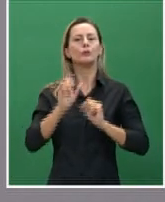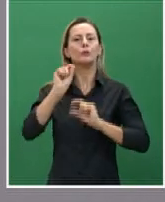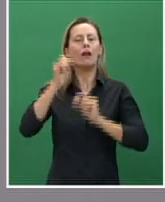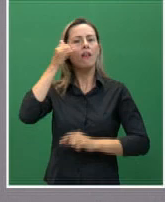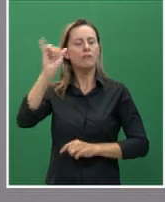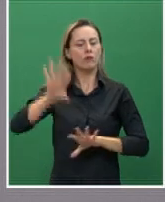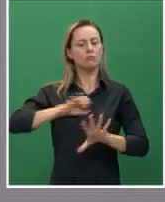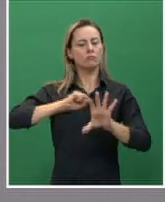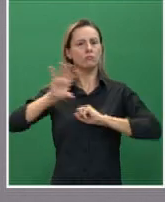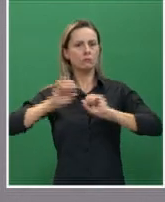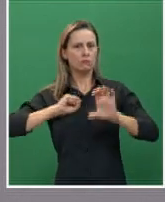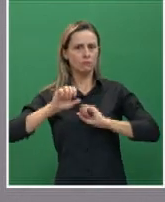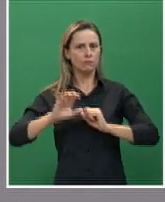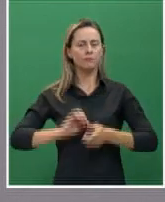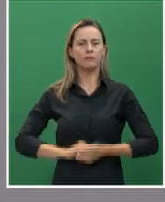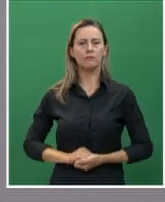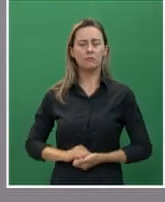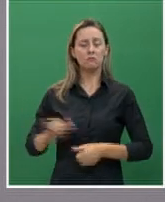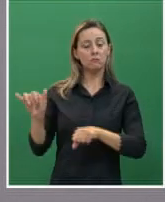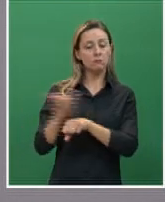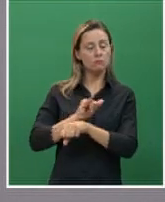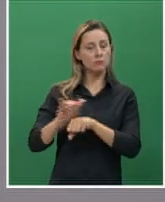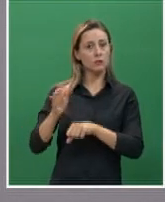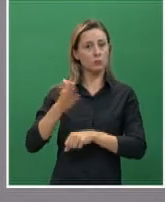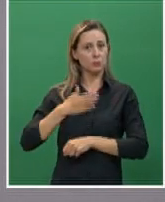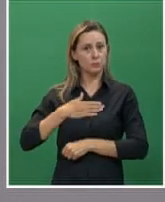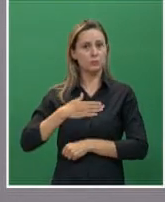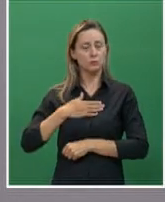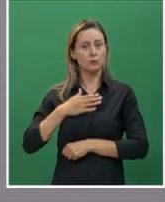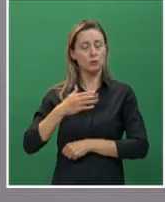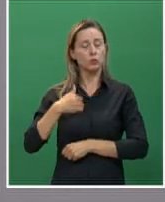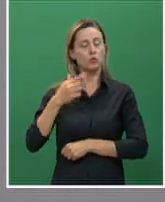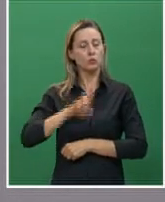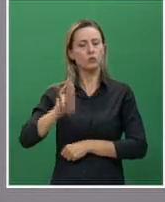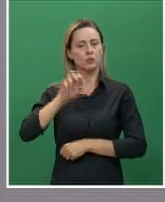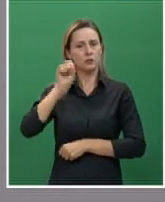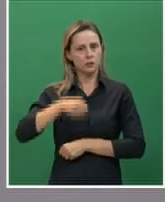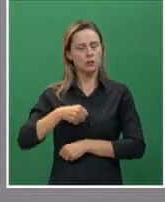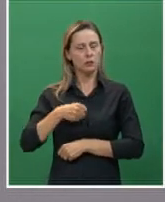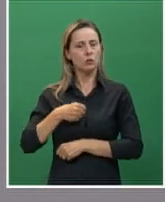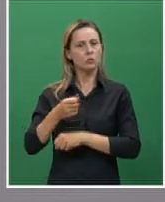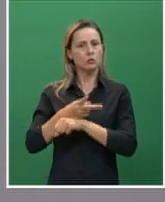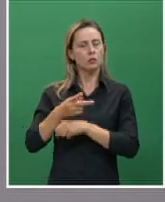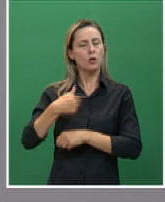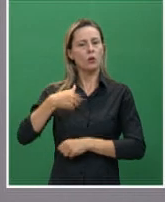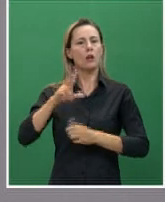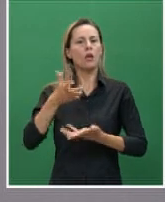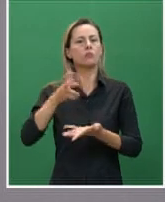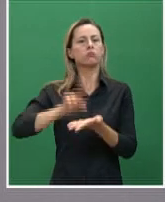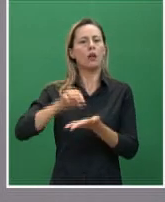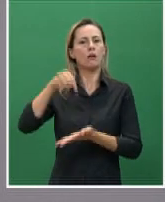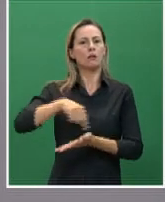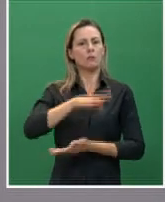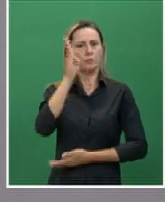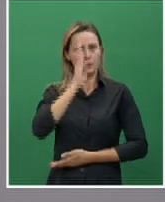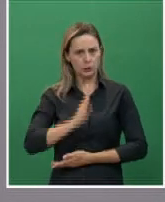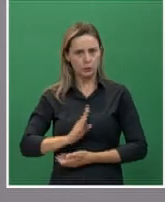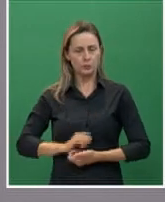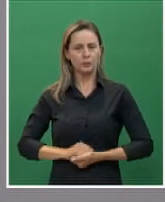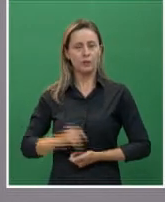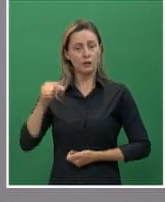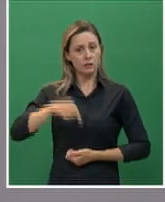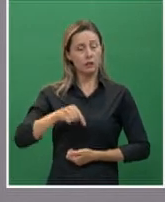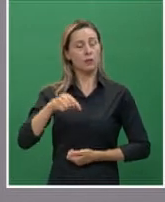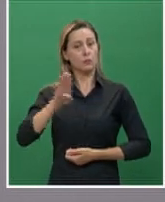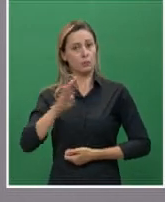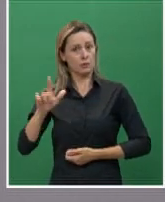contágio o contágio da doença e foi estratégia que mais do certo mundo e essa estratégia que eu quero poder aplicar Guimarães usando a